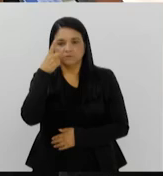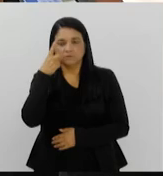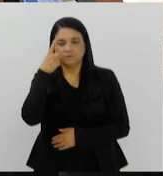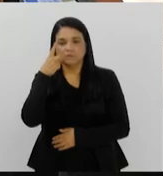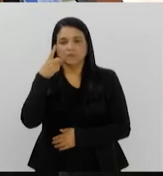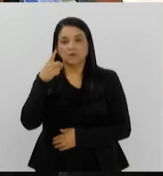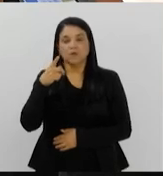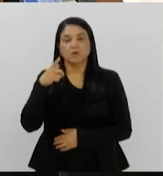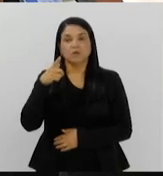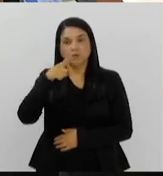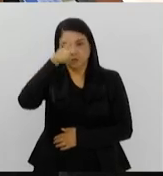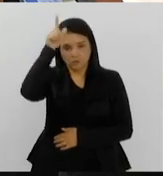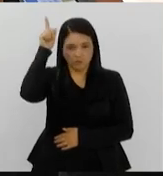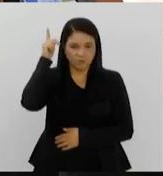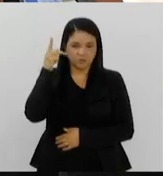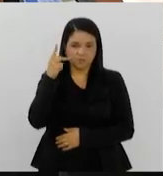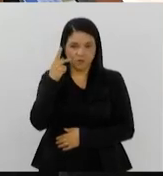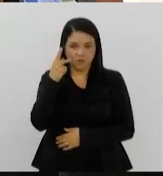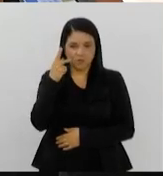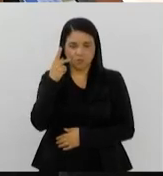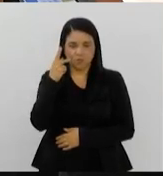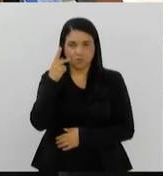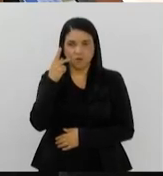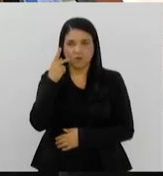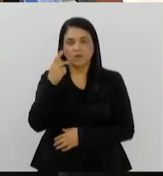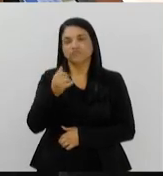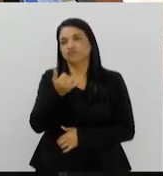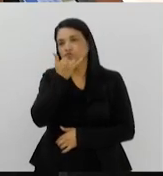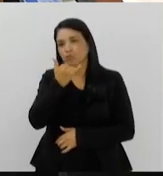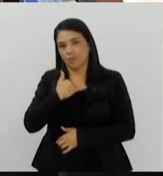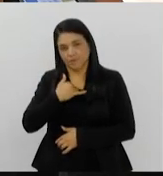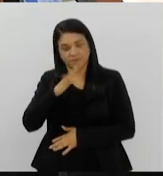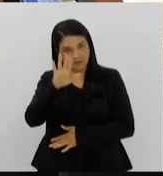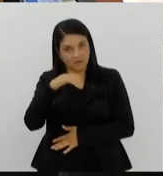deputado Luiz Paulo. Ah, deputado Fred Pacheco, perdão.